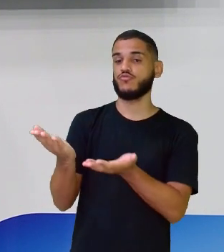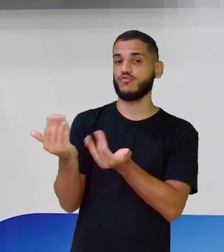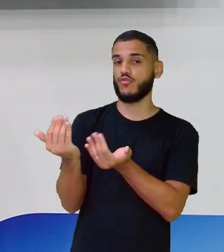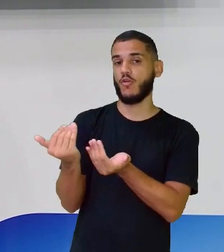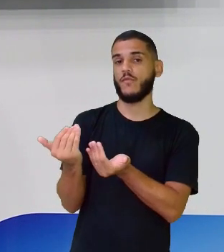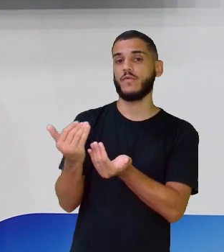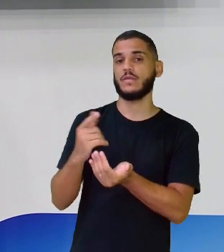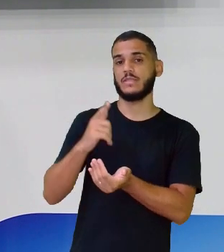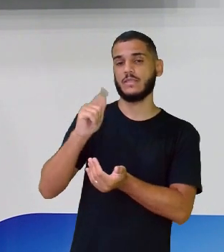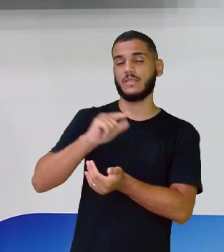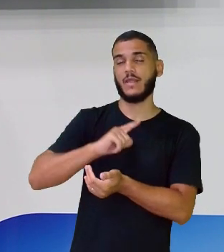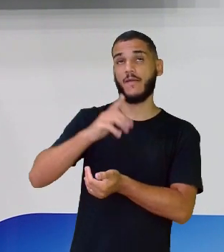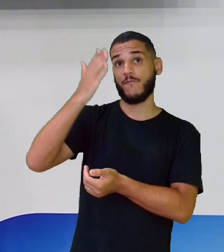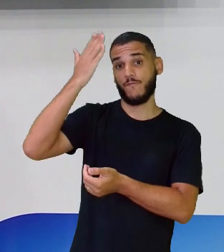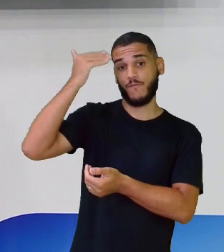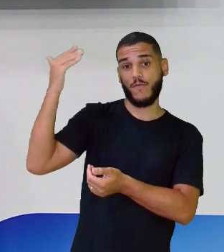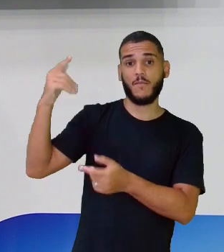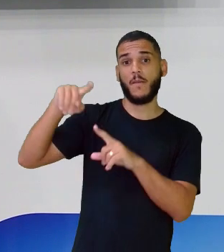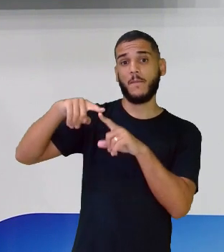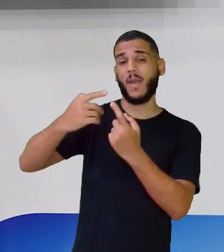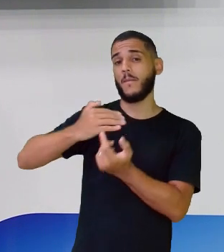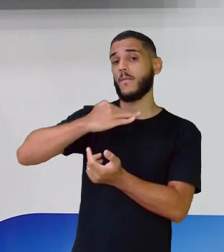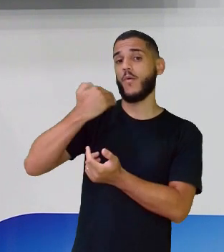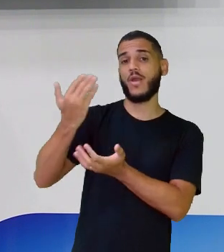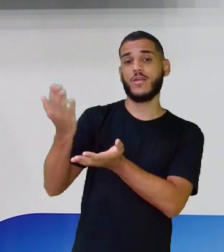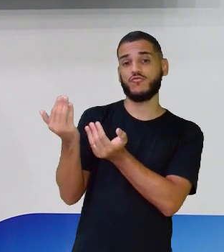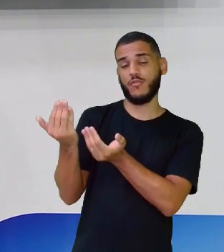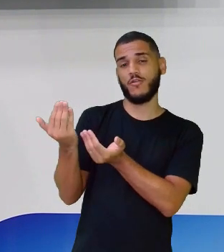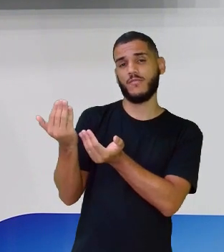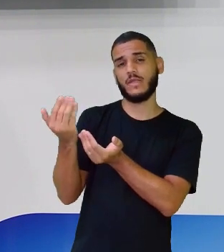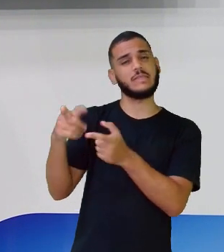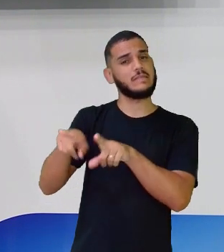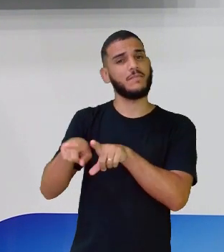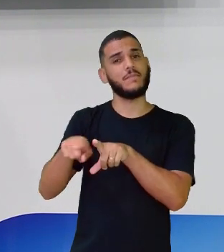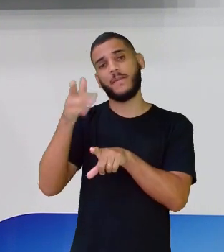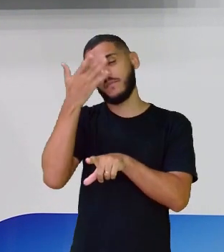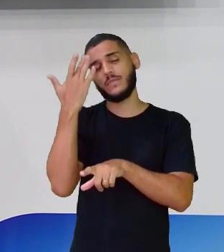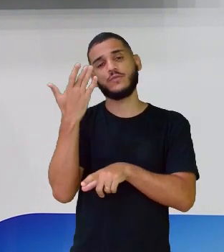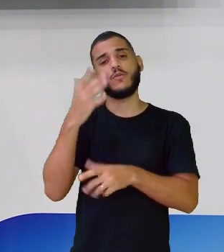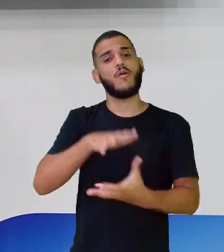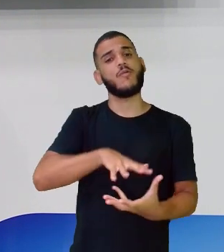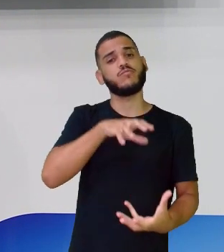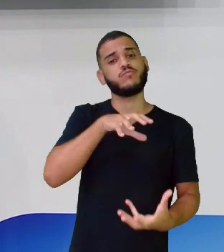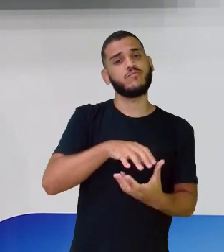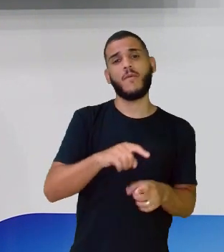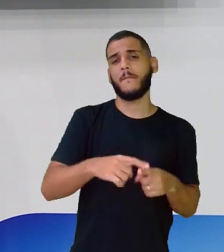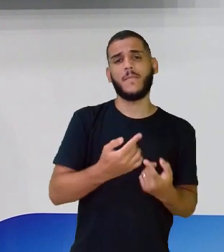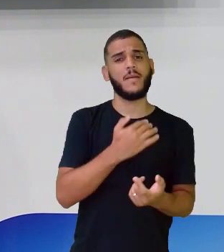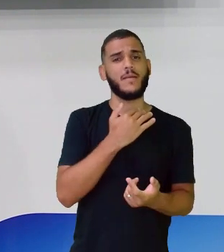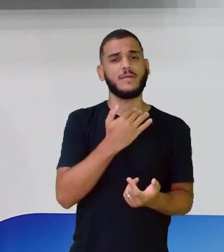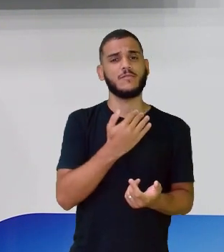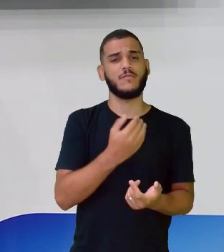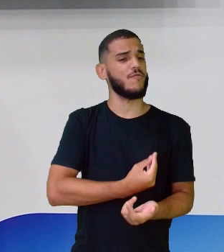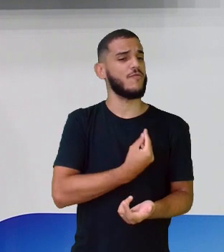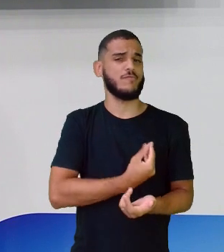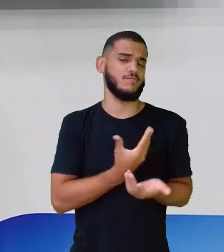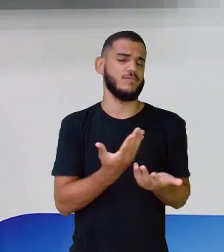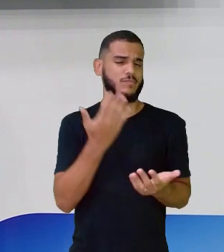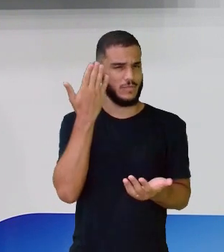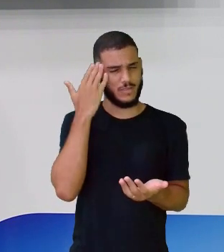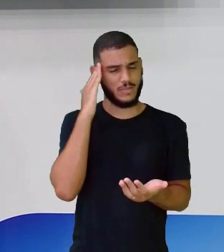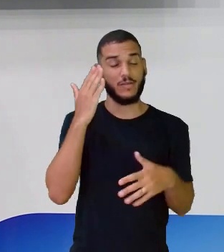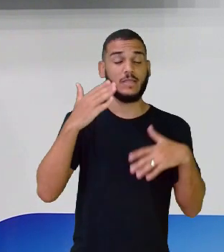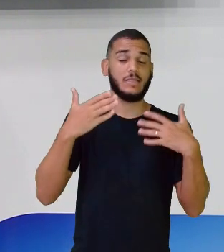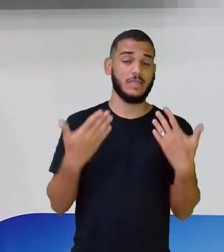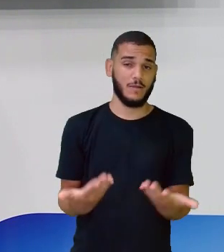jovens. Então, existem ainda colegas de escola, por exemplo, pessoas que estudaram com essa pessoa,